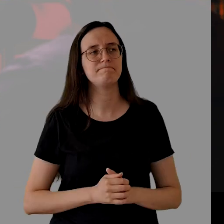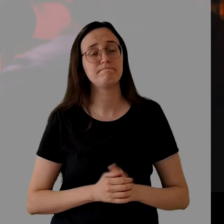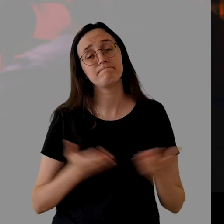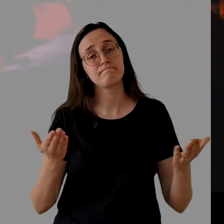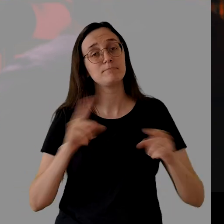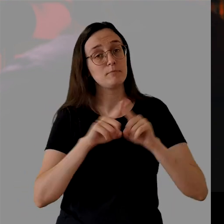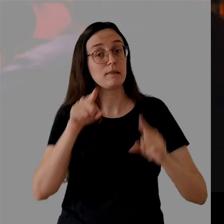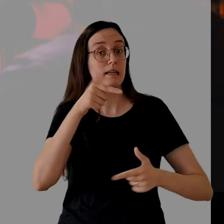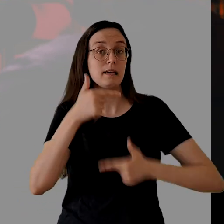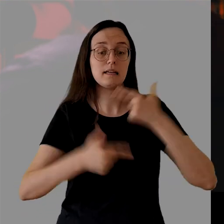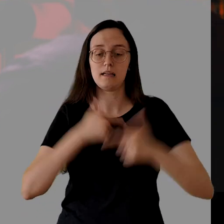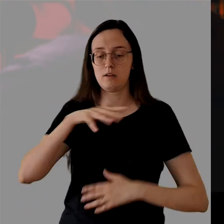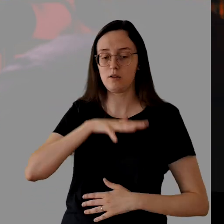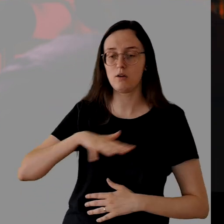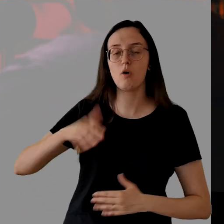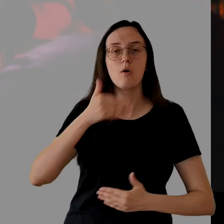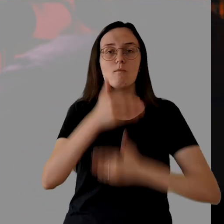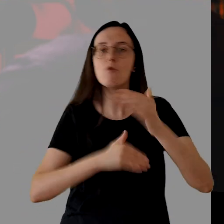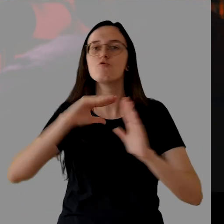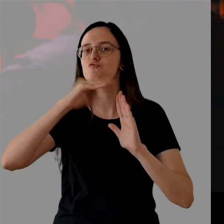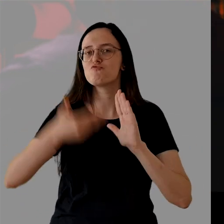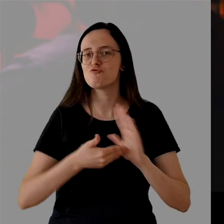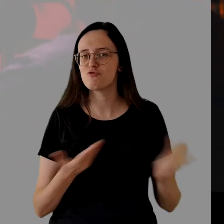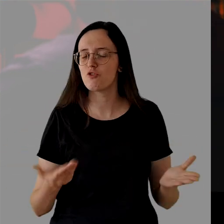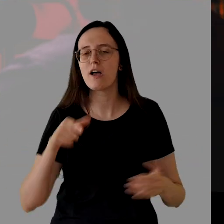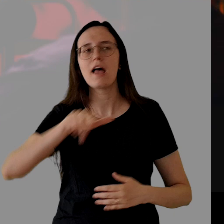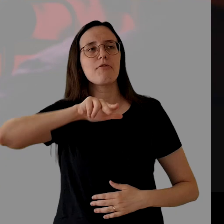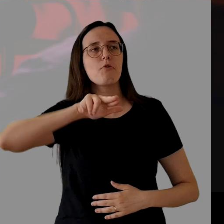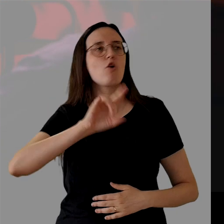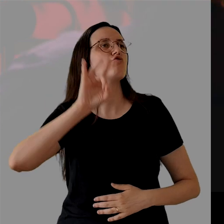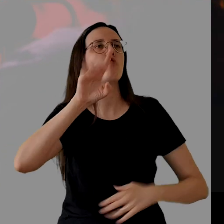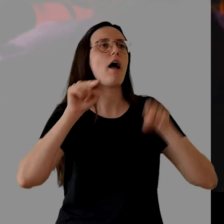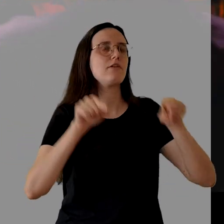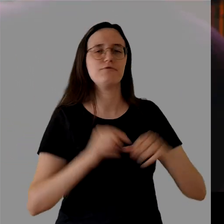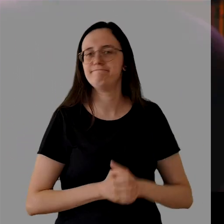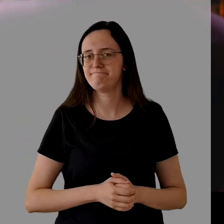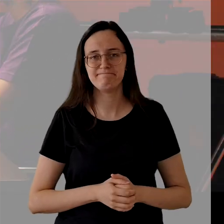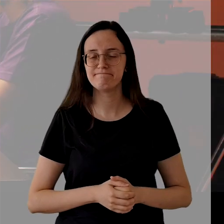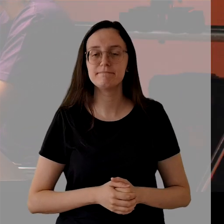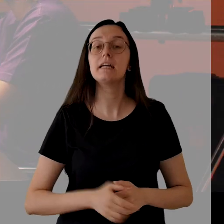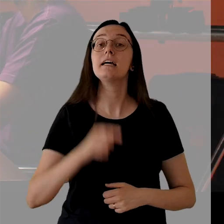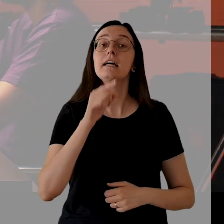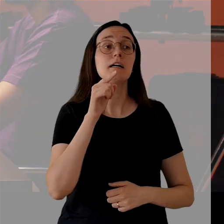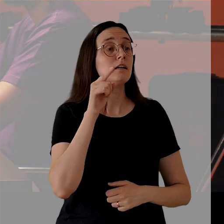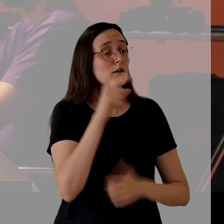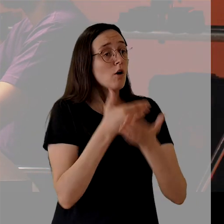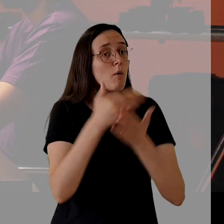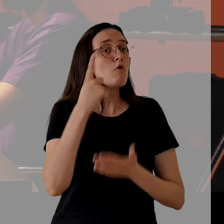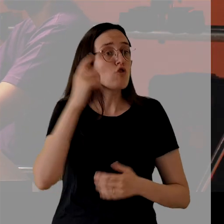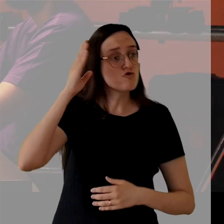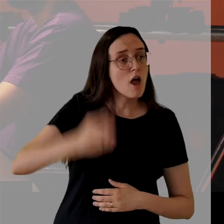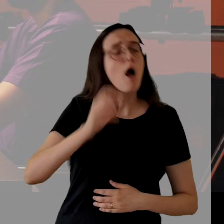você trabalha em todo o processo, né? Então não é somente isso. E você iniciou no som direto ou